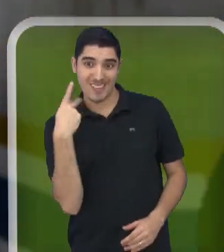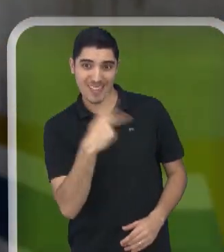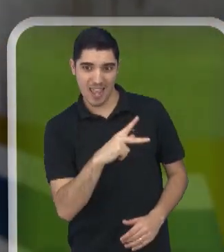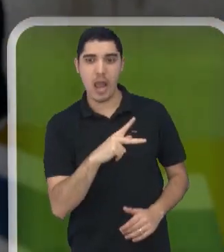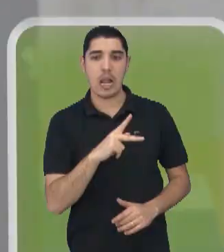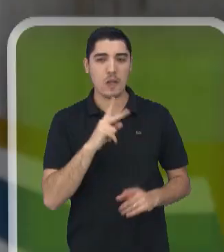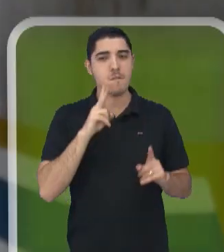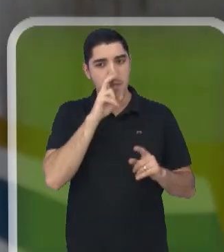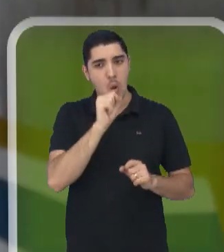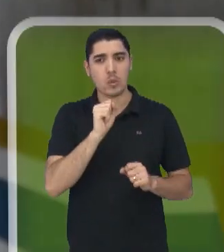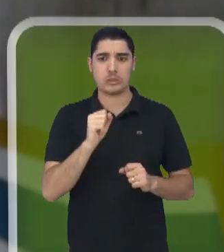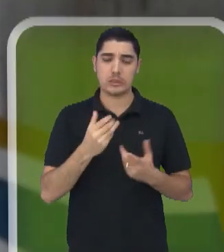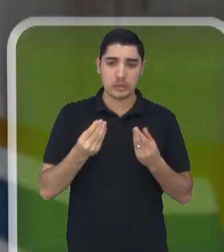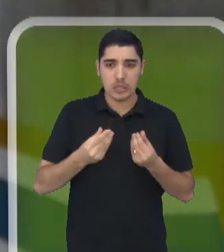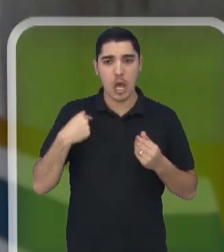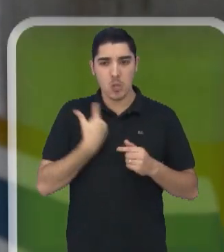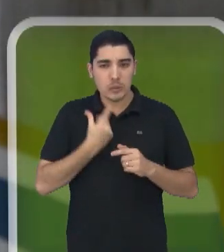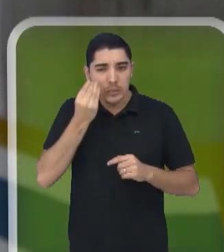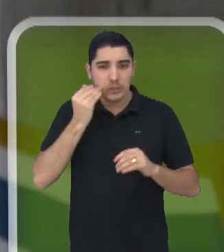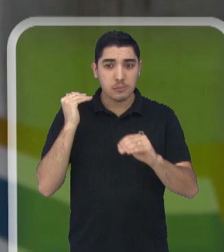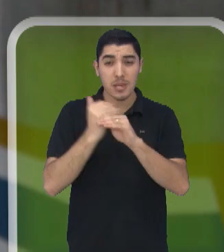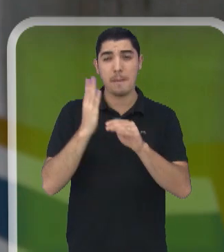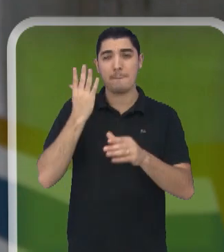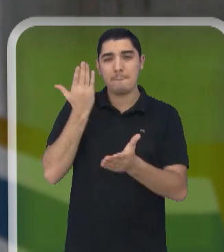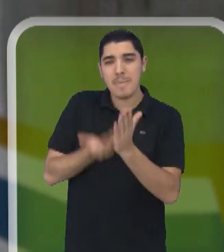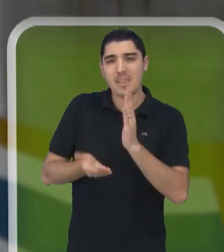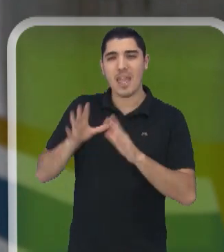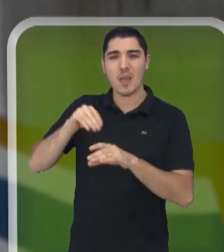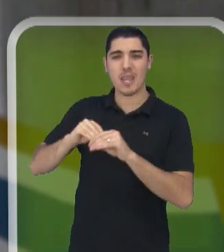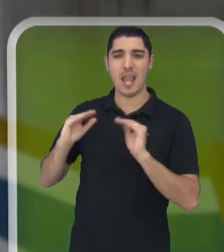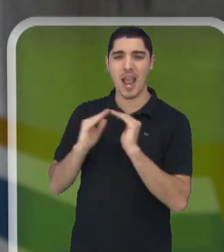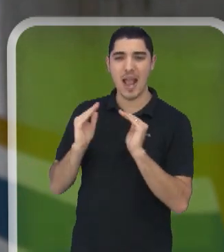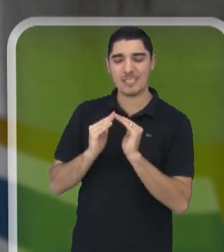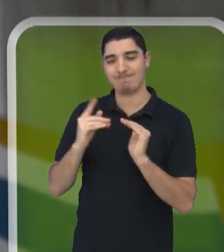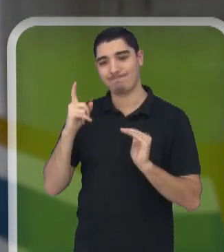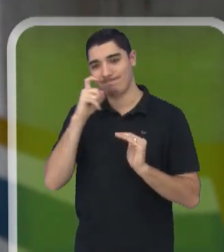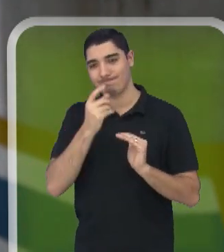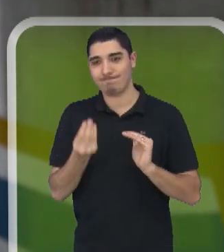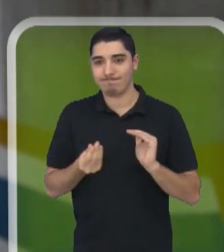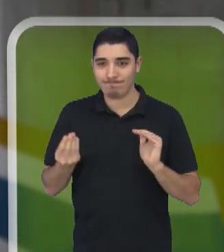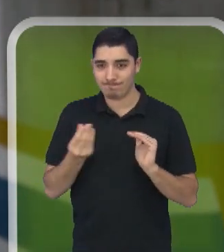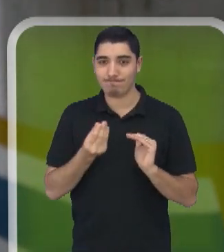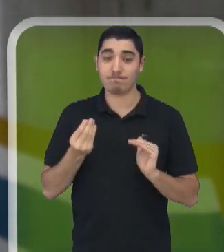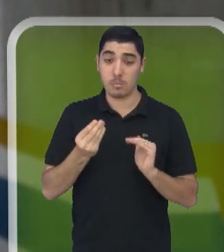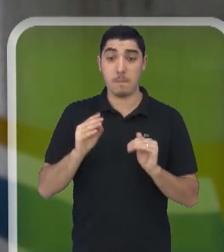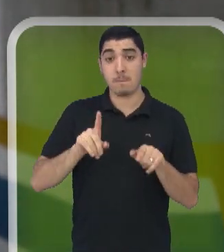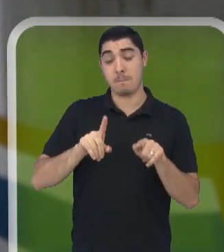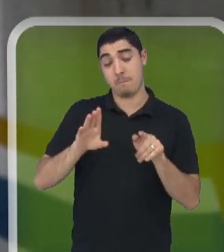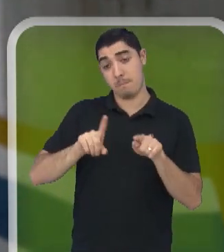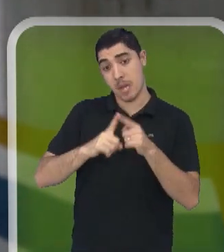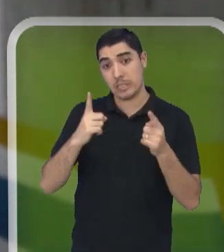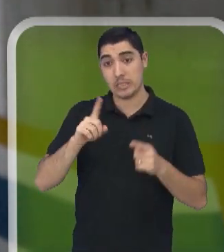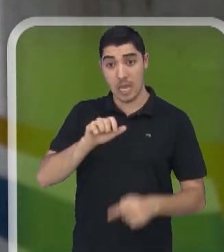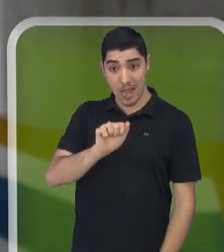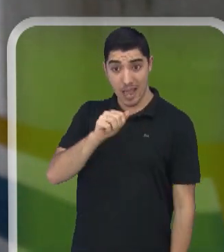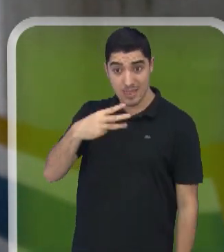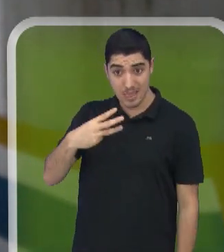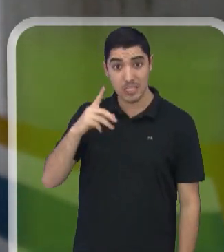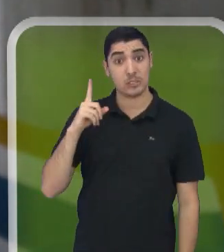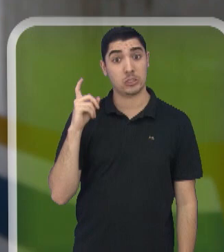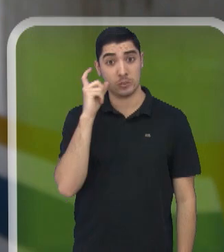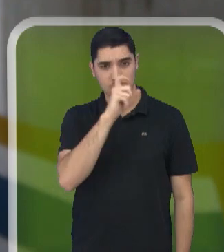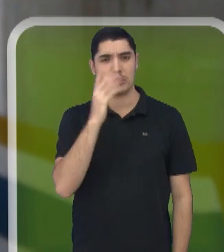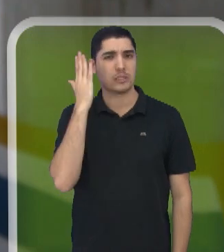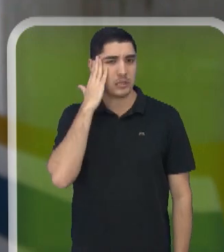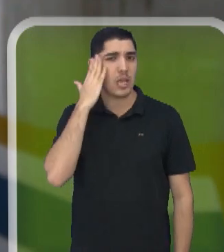levar um ponto para casa. A gente perdeu pontos em casa, que não podia, né? Mas infelizmente, principalmente na Série 3, é muito difícil o campeonato,